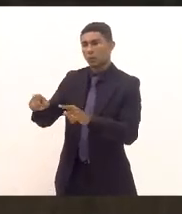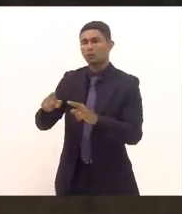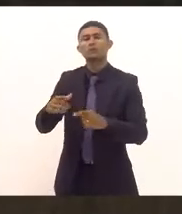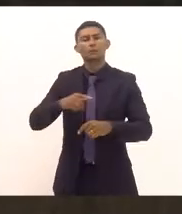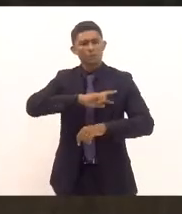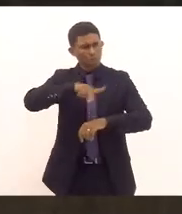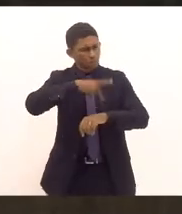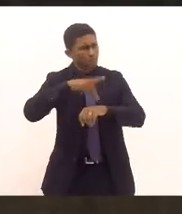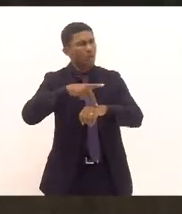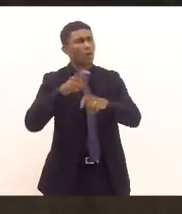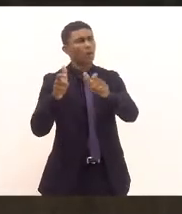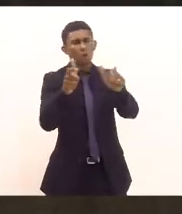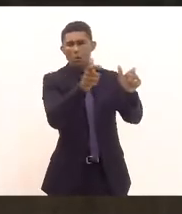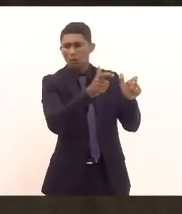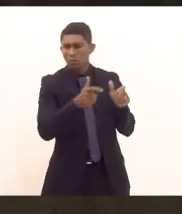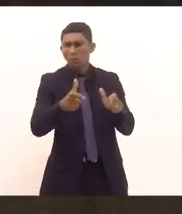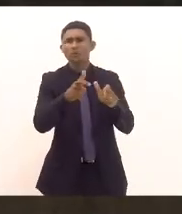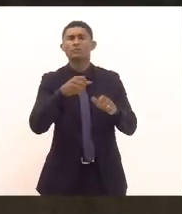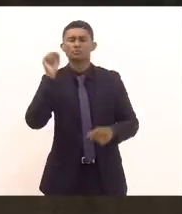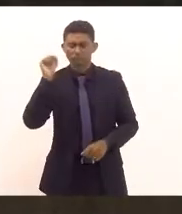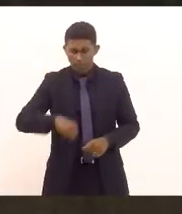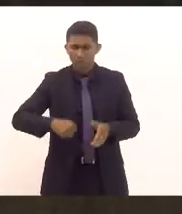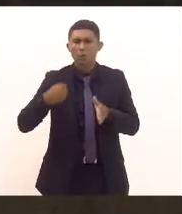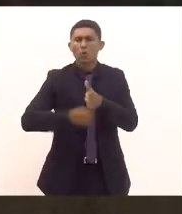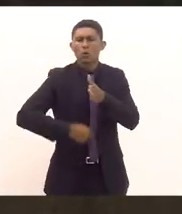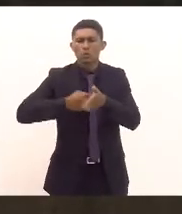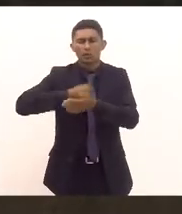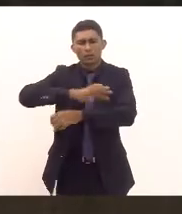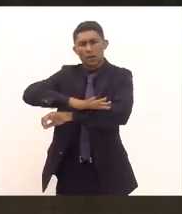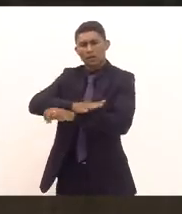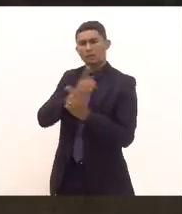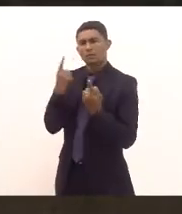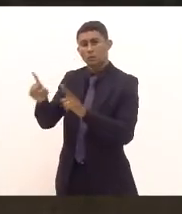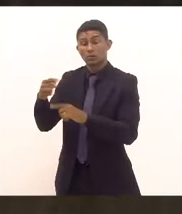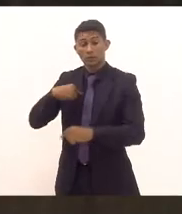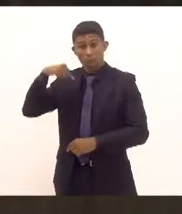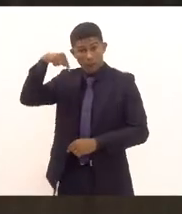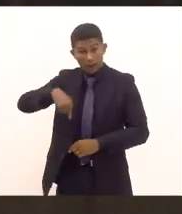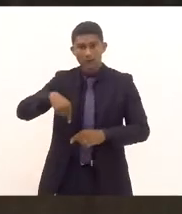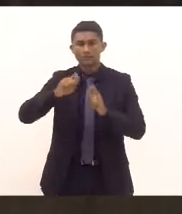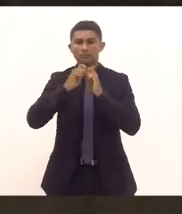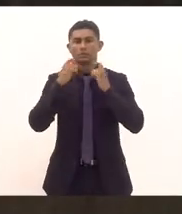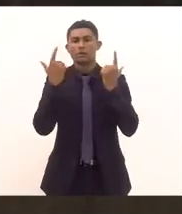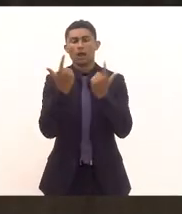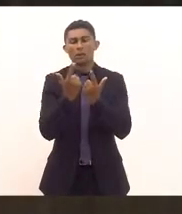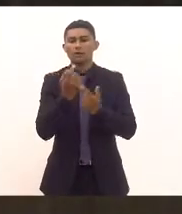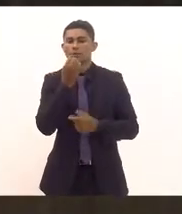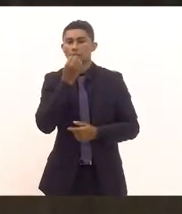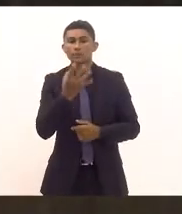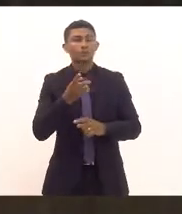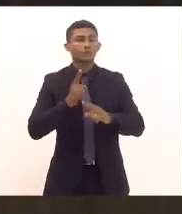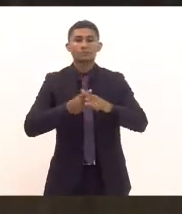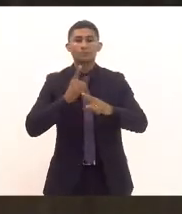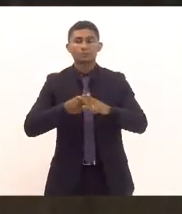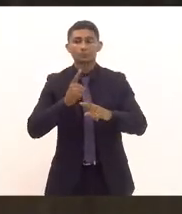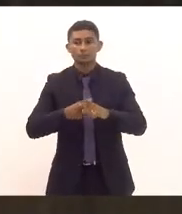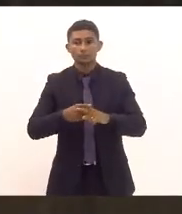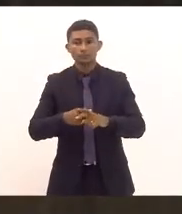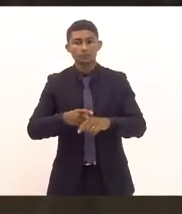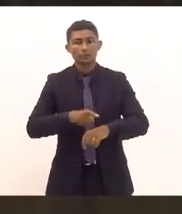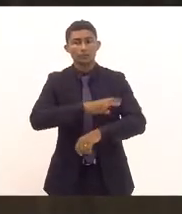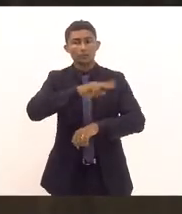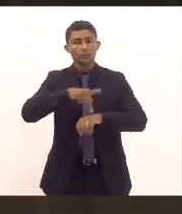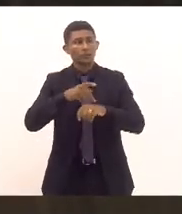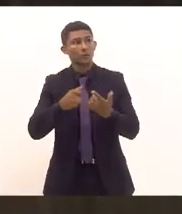portanto a senhora presidenta está dentro de uma casa Legislativa a pena oportunidade de conhecer toda outra